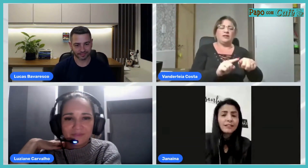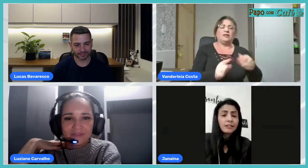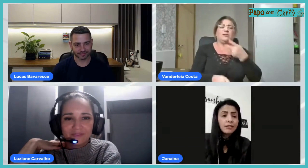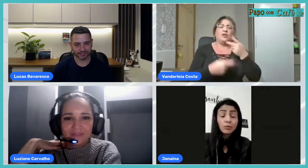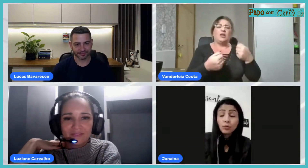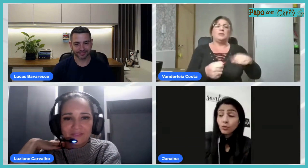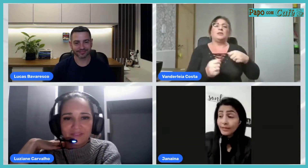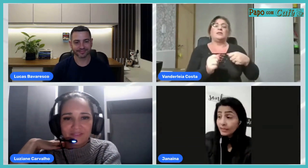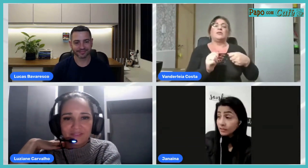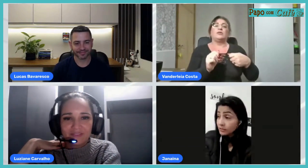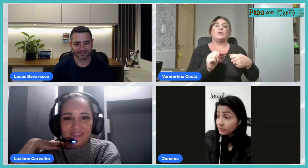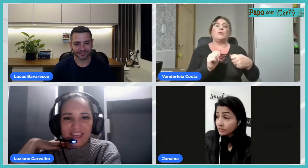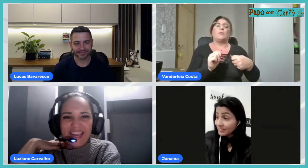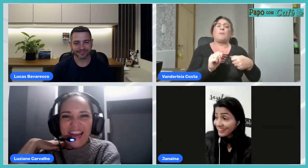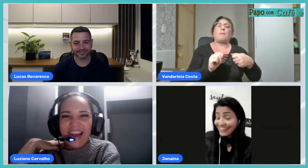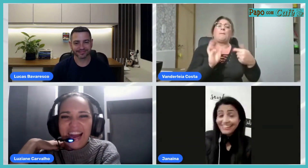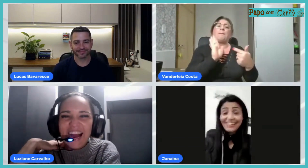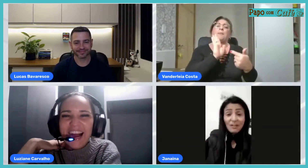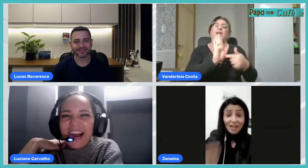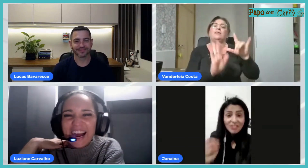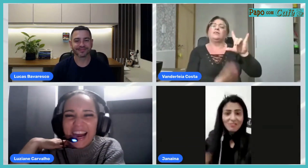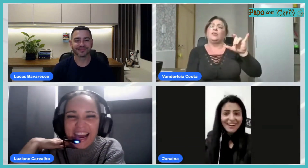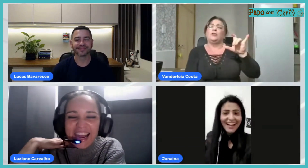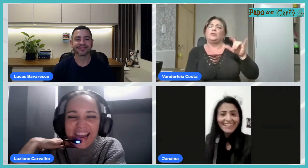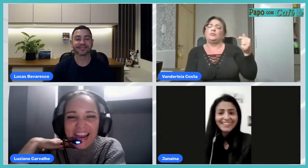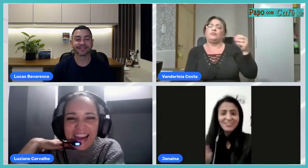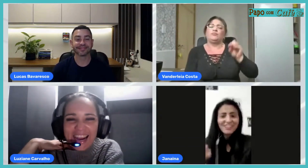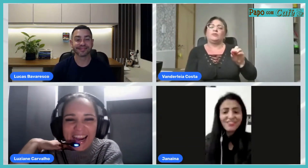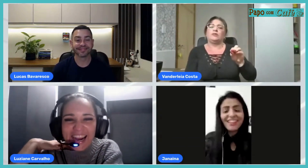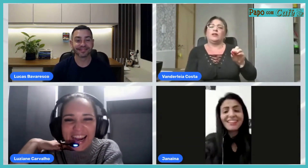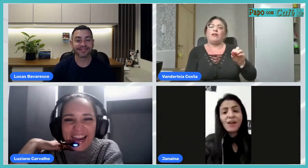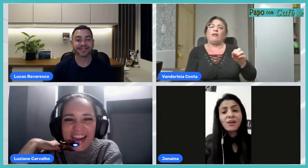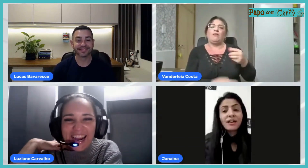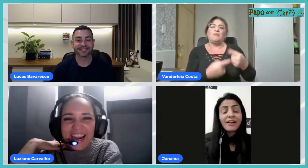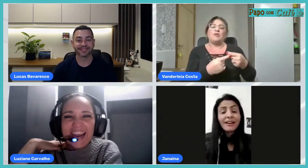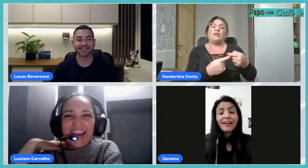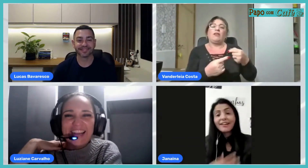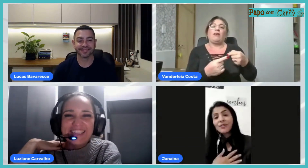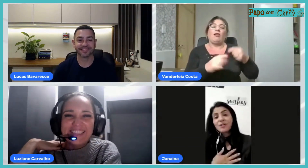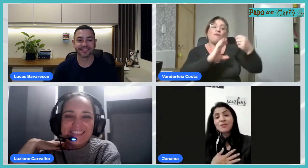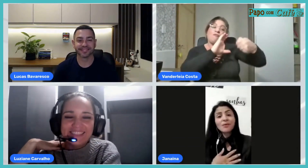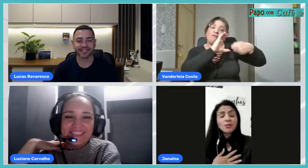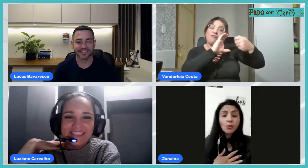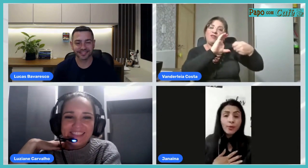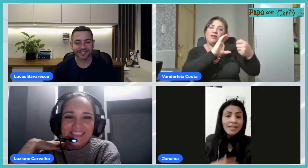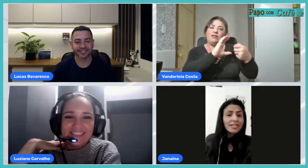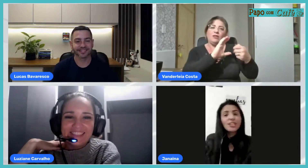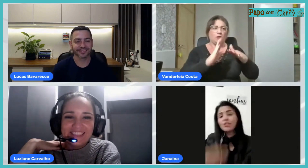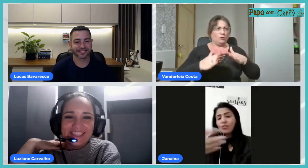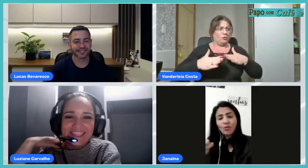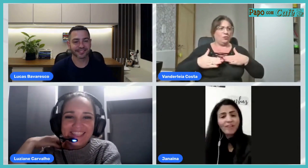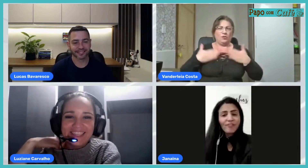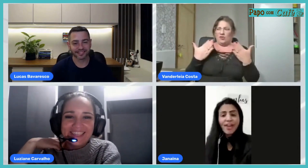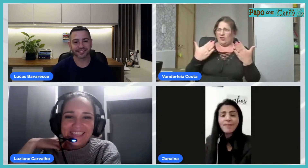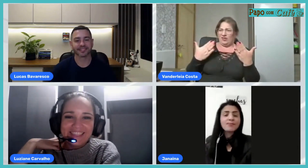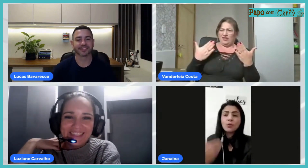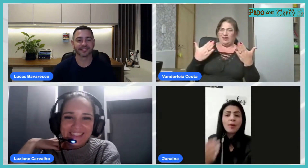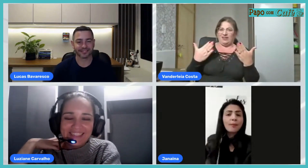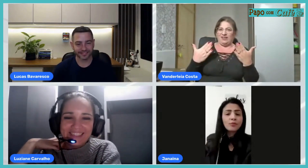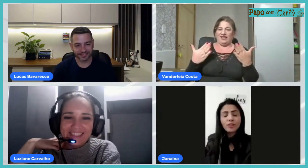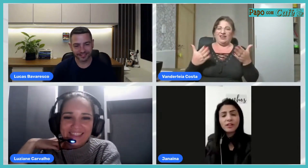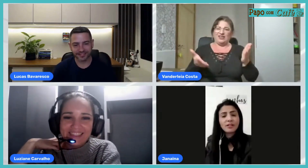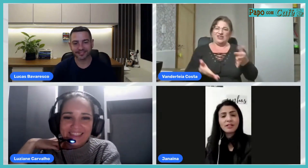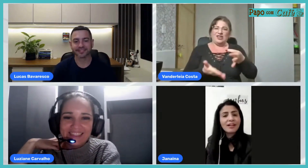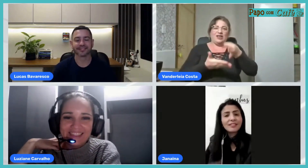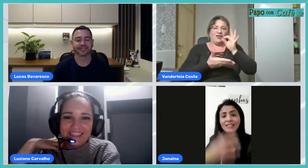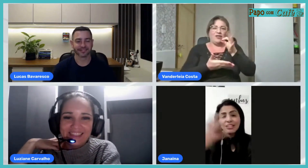marcar aqui. Eu, oi? Ele, não, eu quero te marcar aqui, que eu gravei e tal. Cara, aquilo ali me deu uma surpresa. Ele já falou o café do